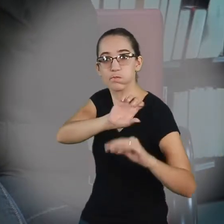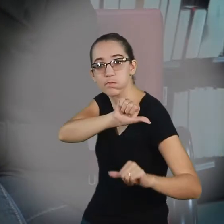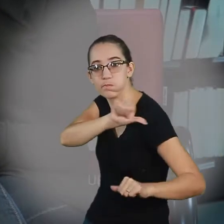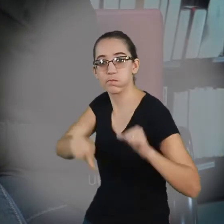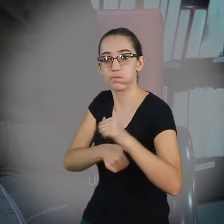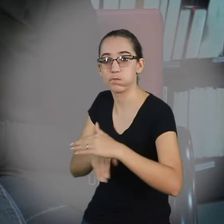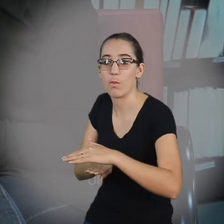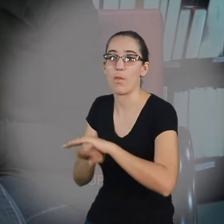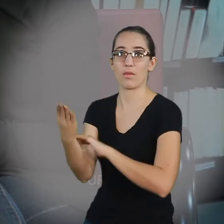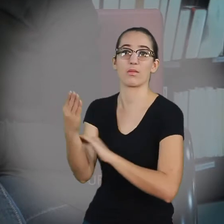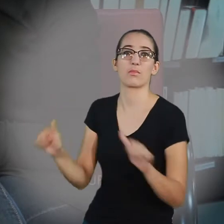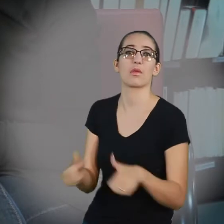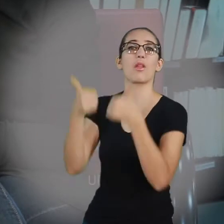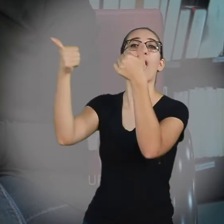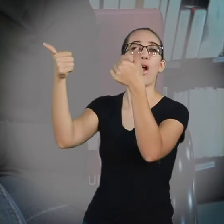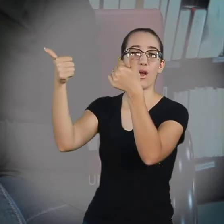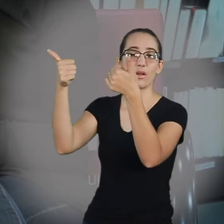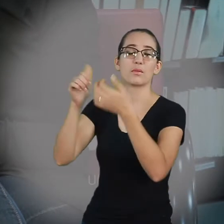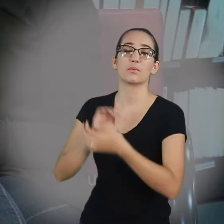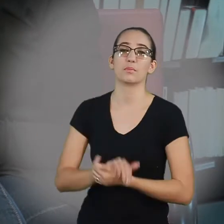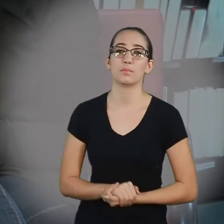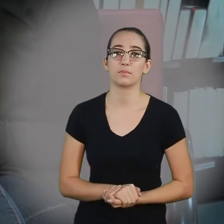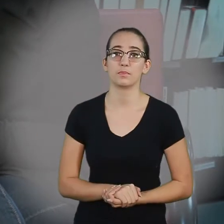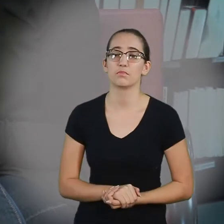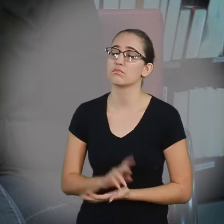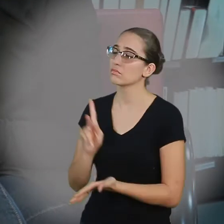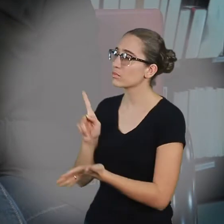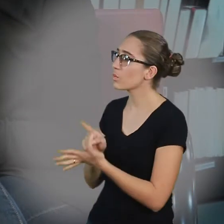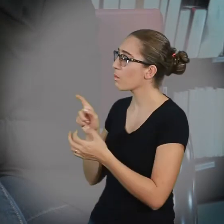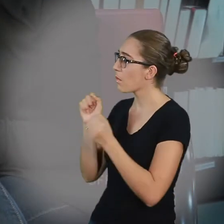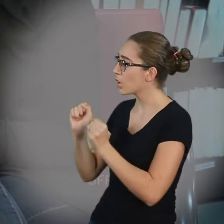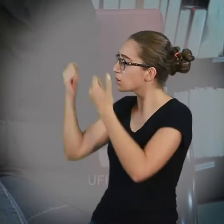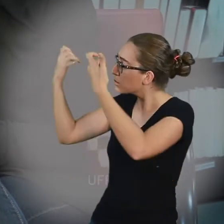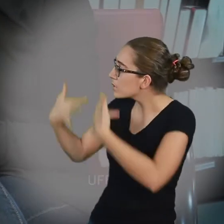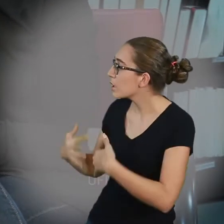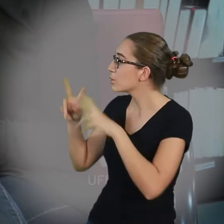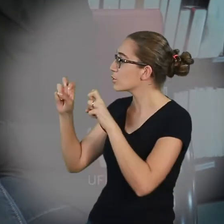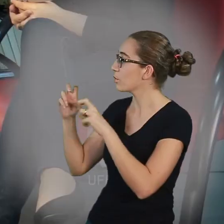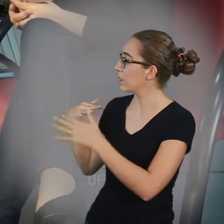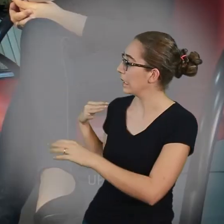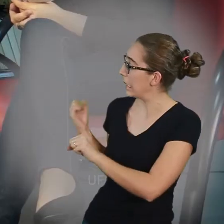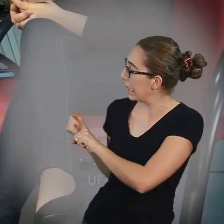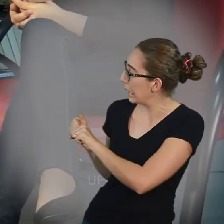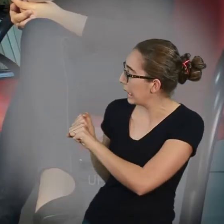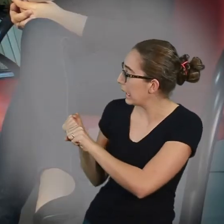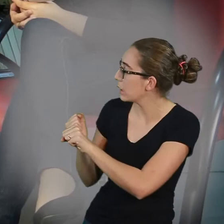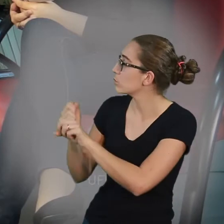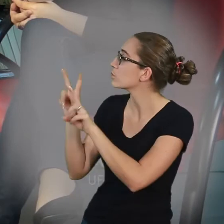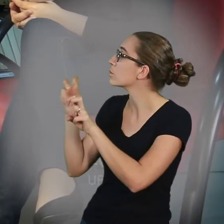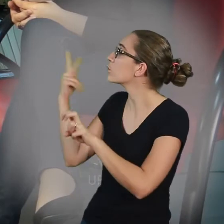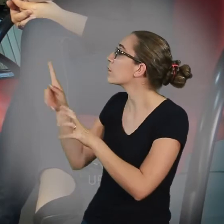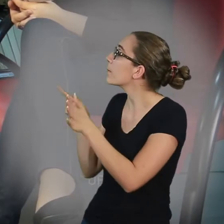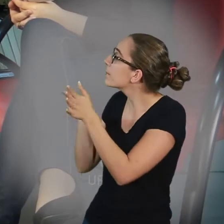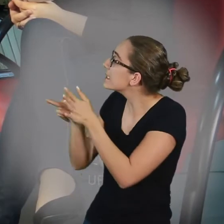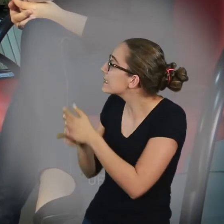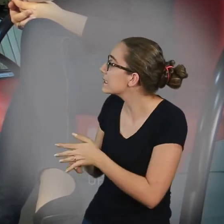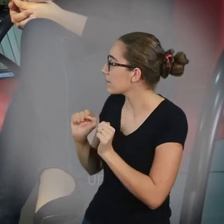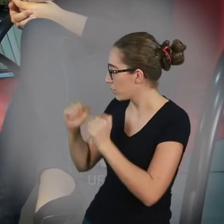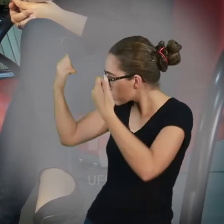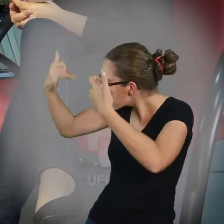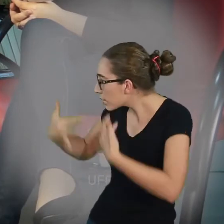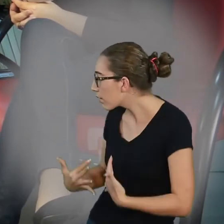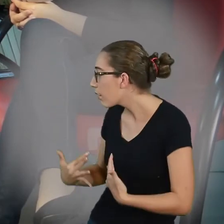falar mais especificamente sobre as suas pesquisas, então, que desenvolveu ao longo desses anos? Exatamente. Bom, tentando falar um pouco de uma forma